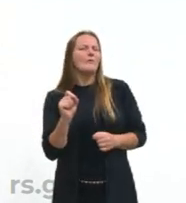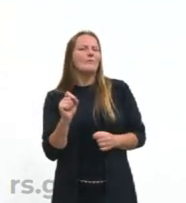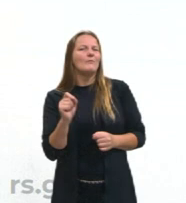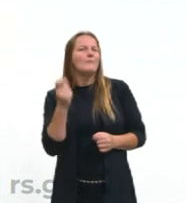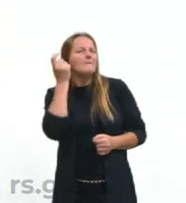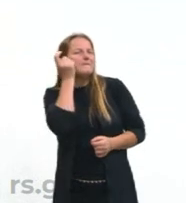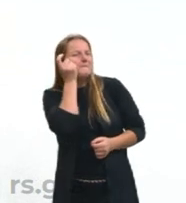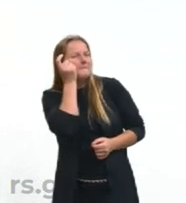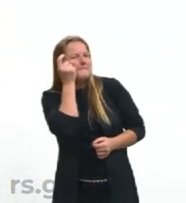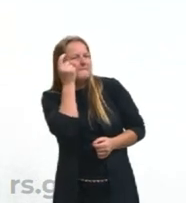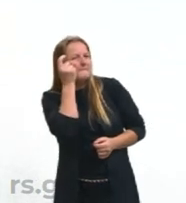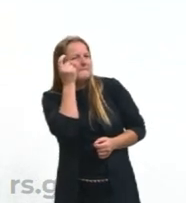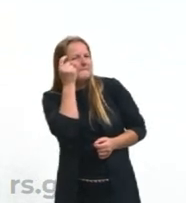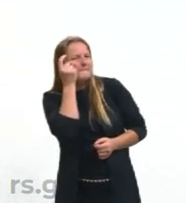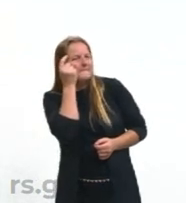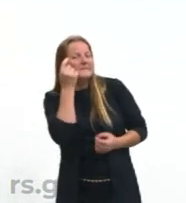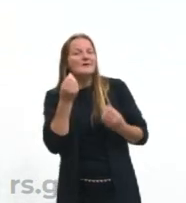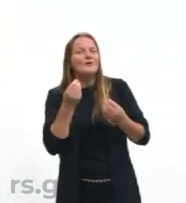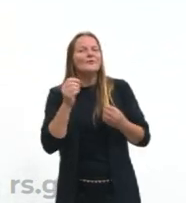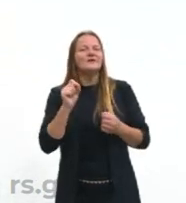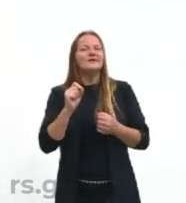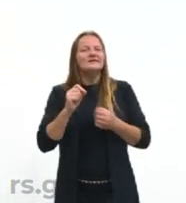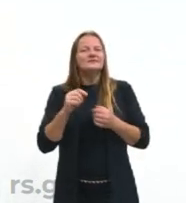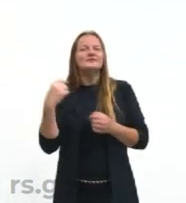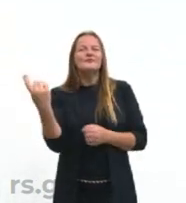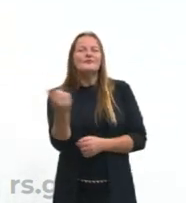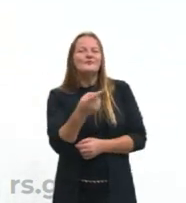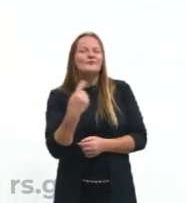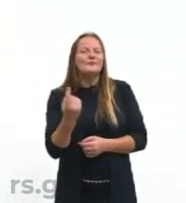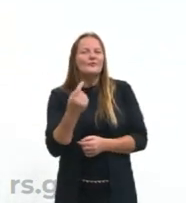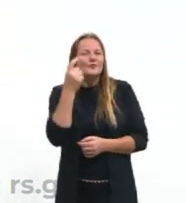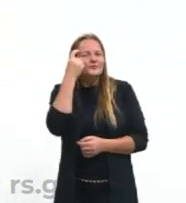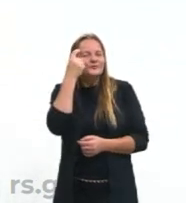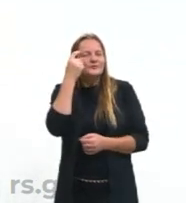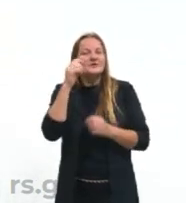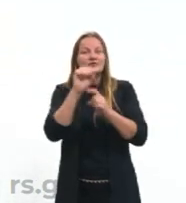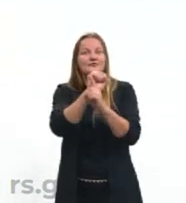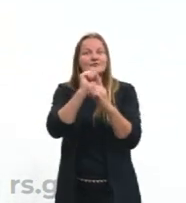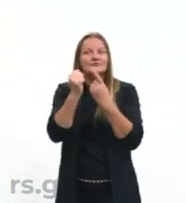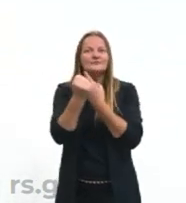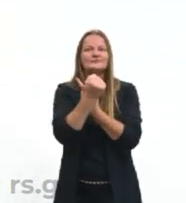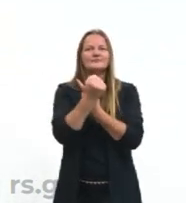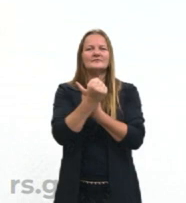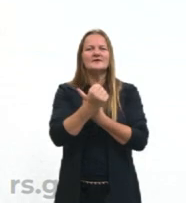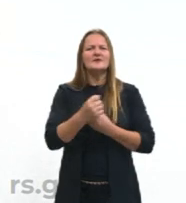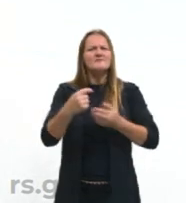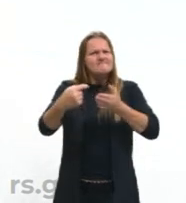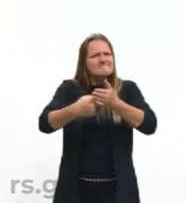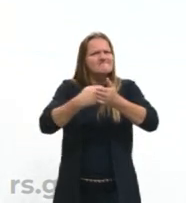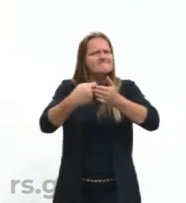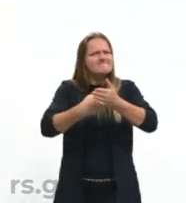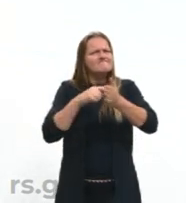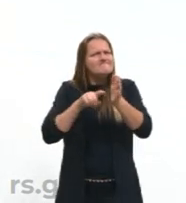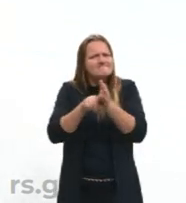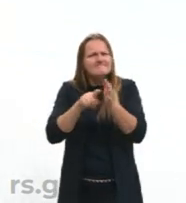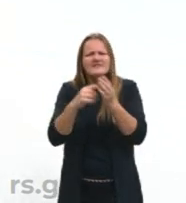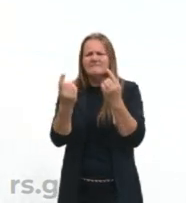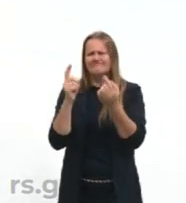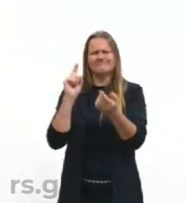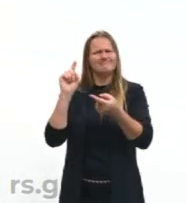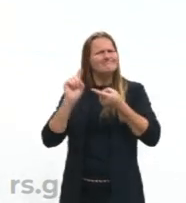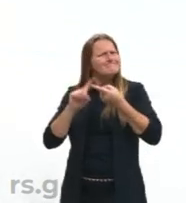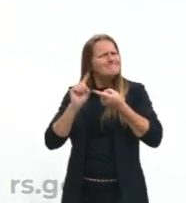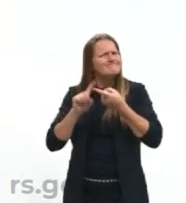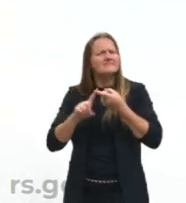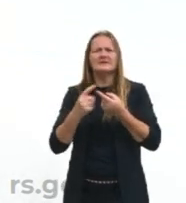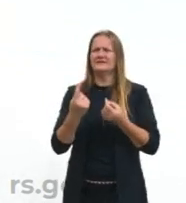ou seja o que que tem levado hoje parte da sociedade a questionaram a duvidar